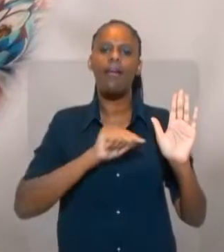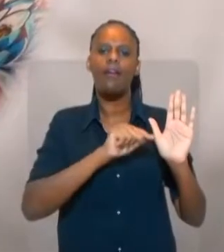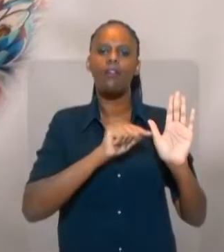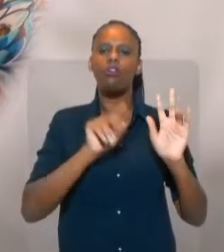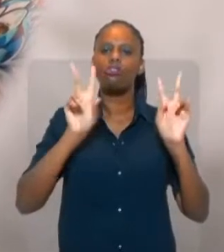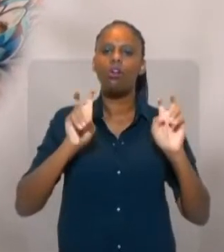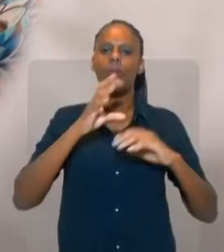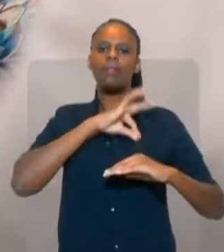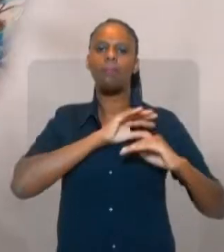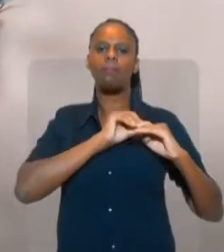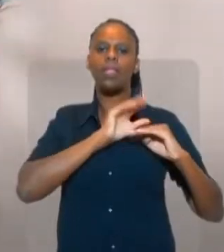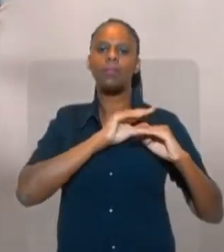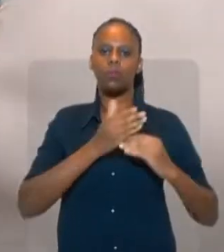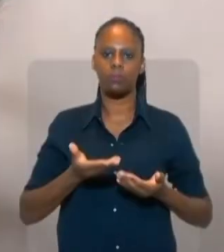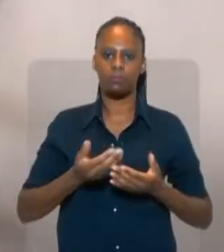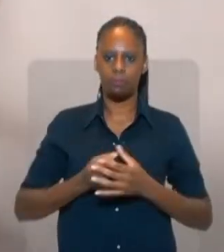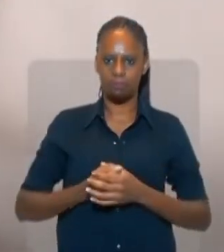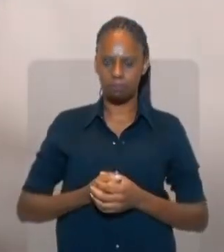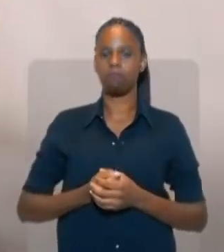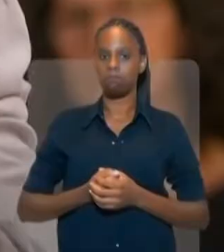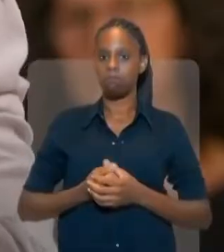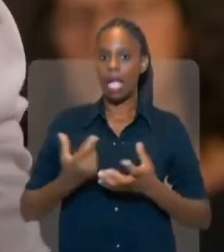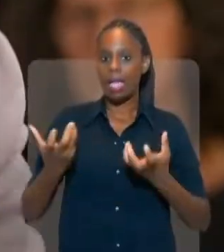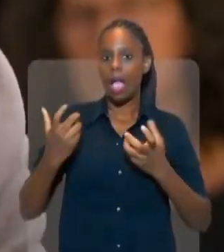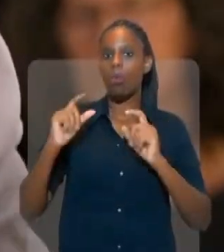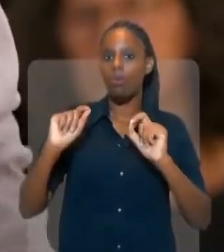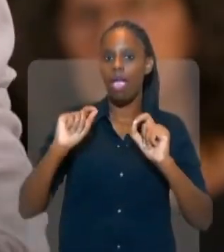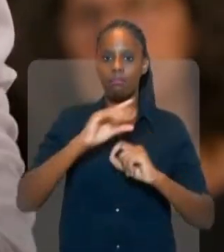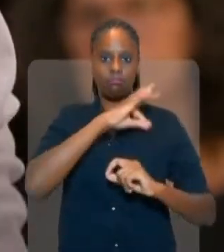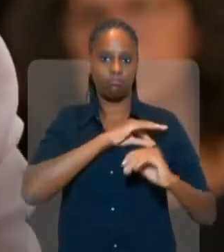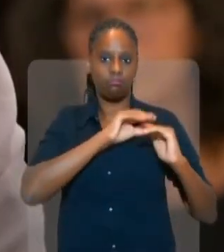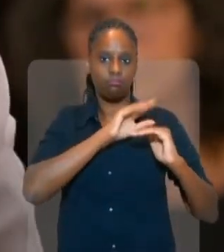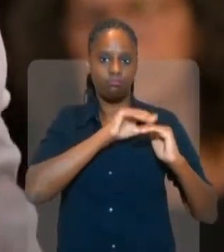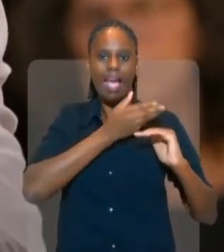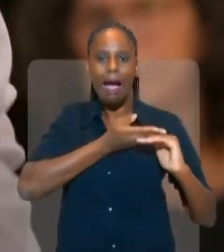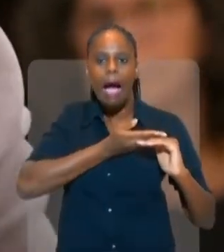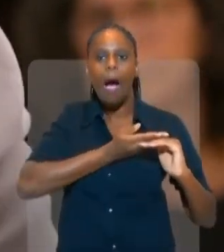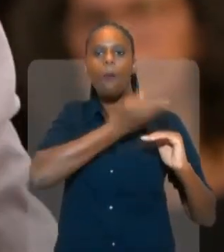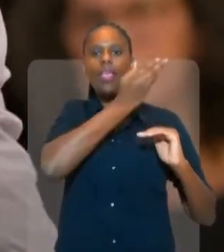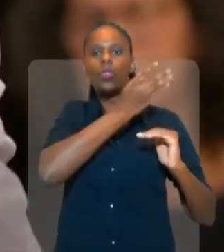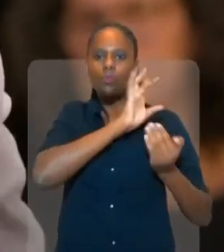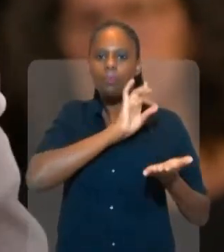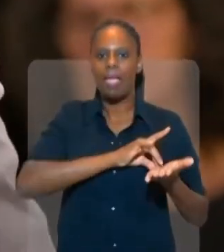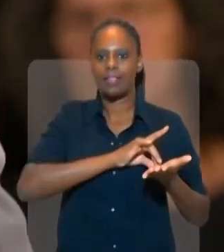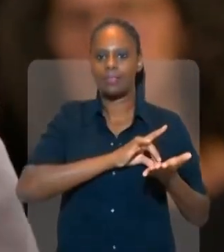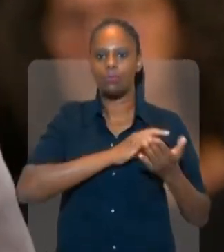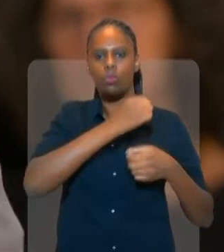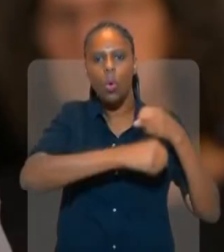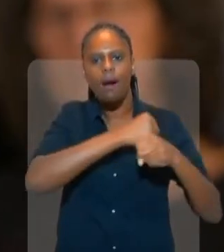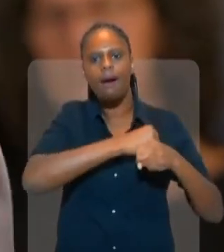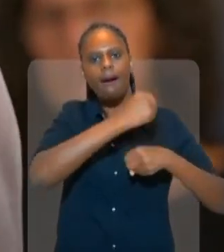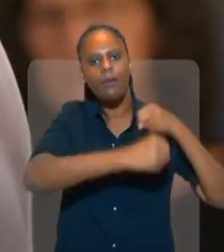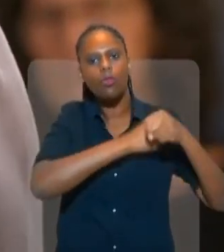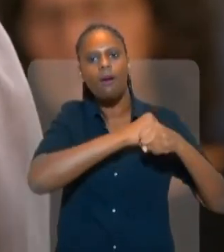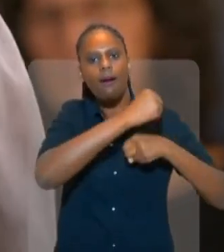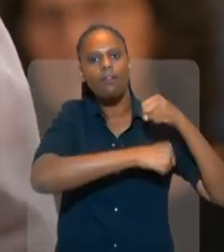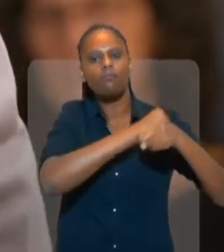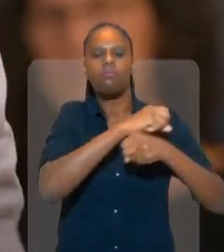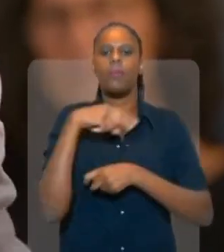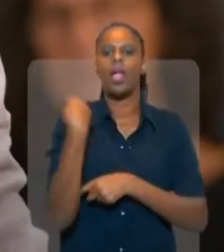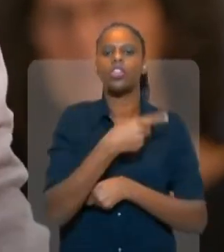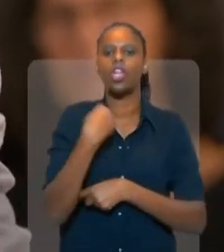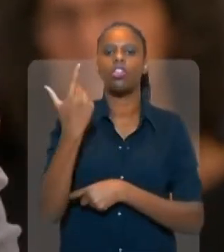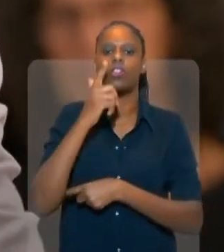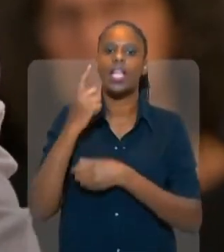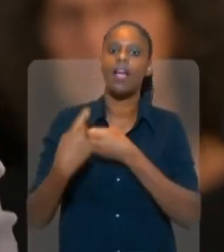de governo em questão ao salário mínimo? A gente quer que o salário mínimo tenha aumento real todo ano